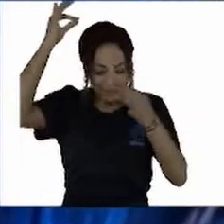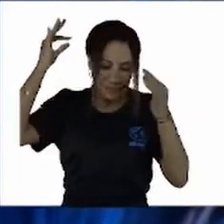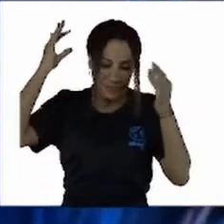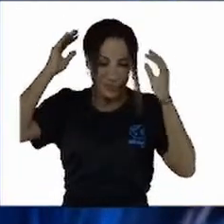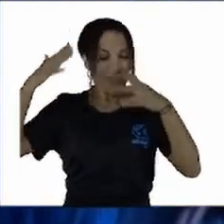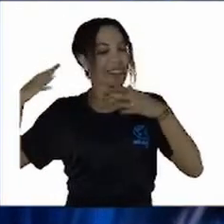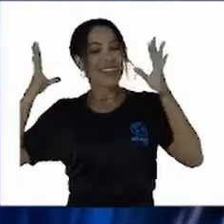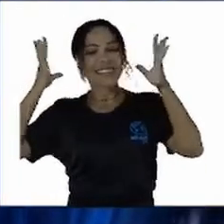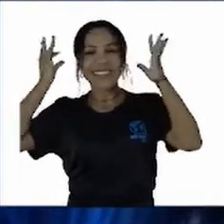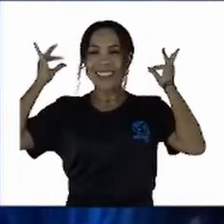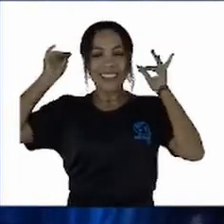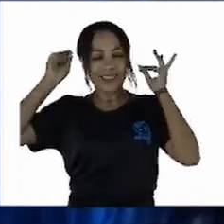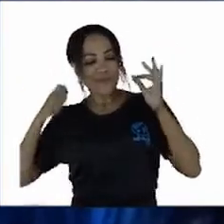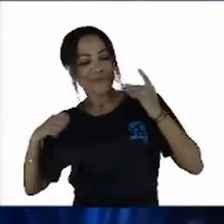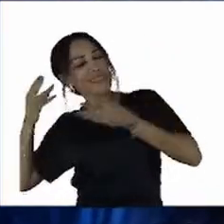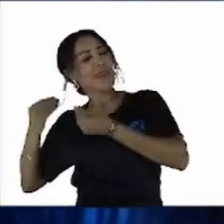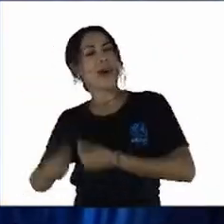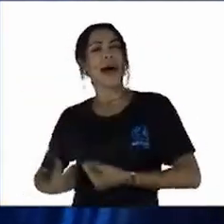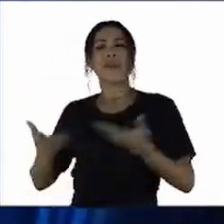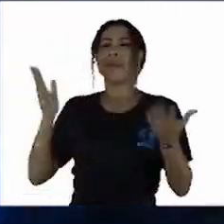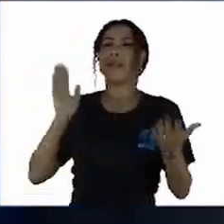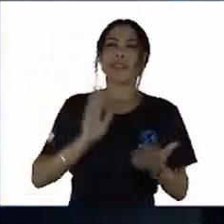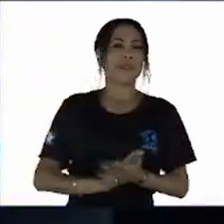arrancou o mega ré todo da menina.